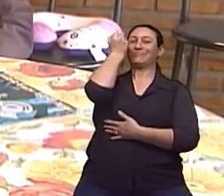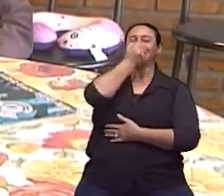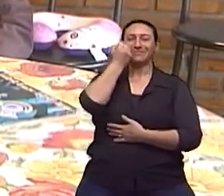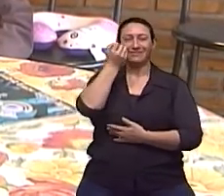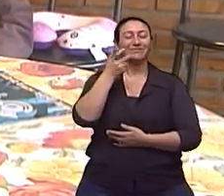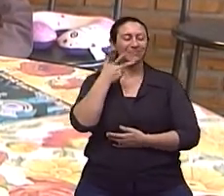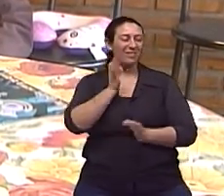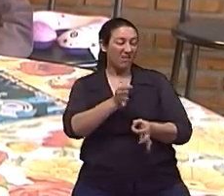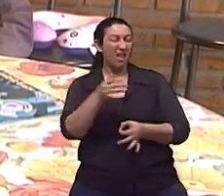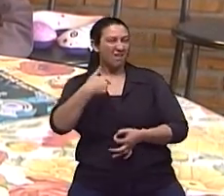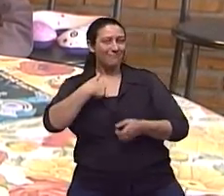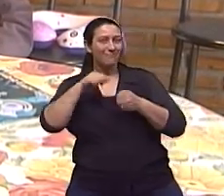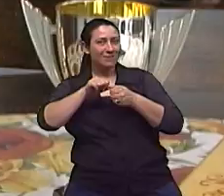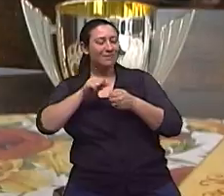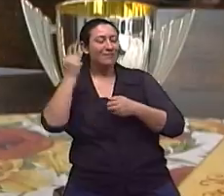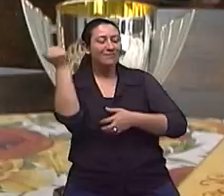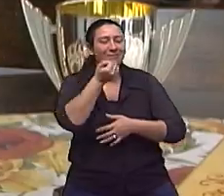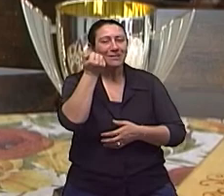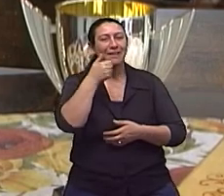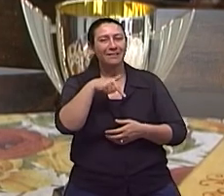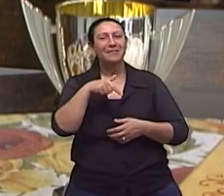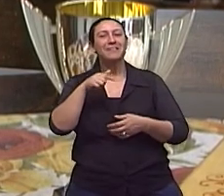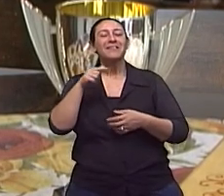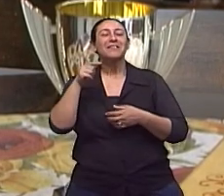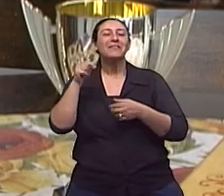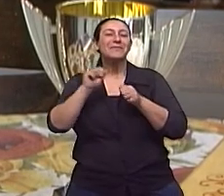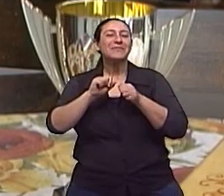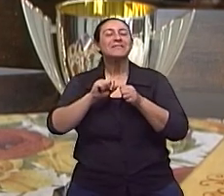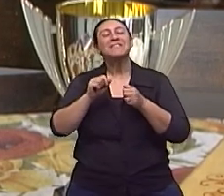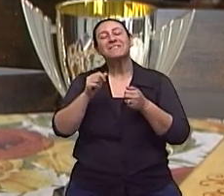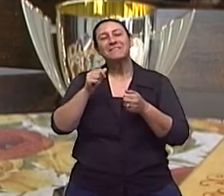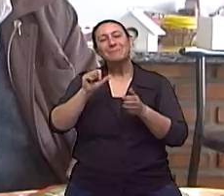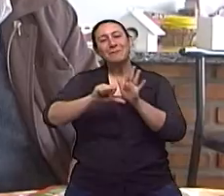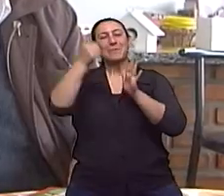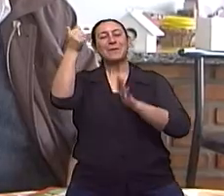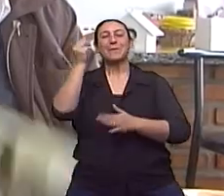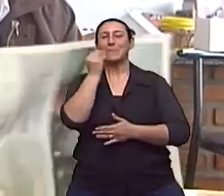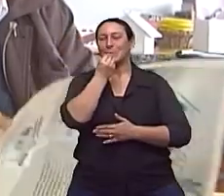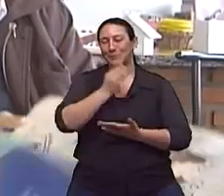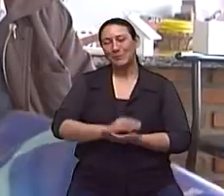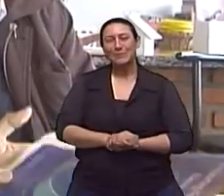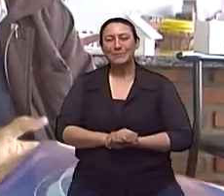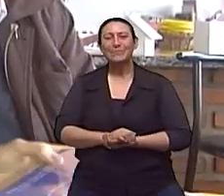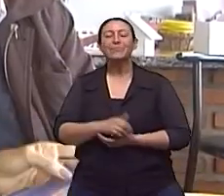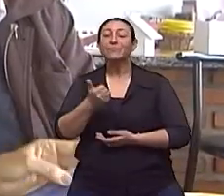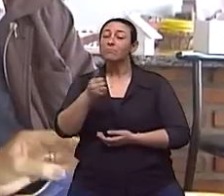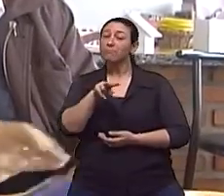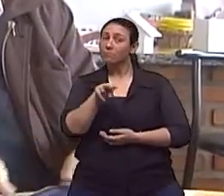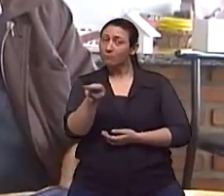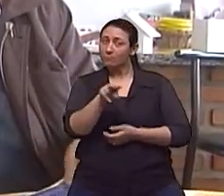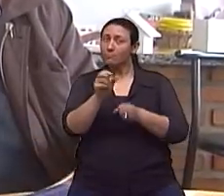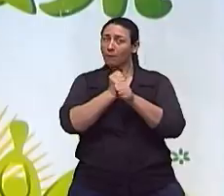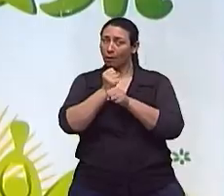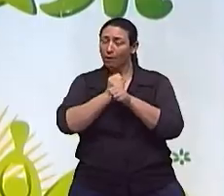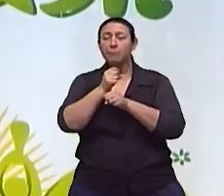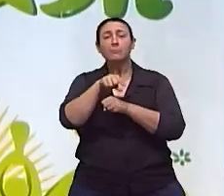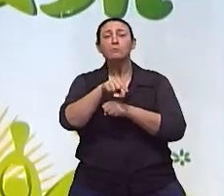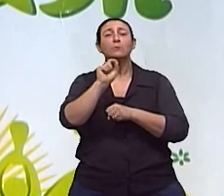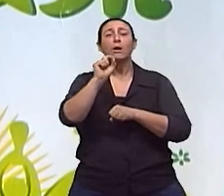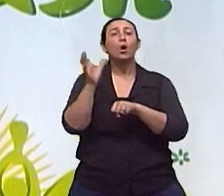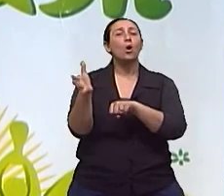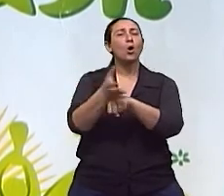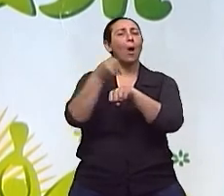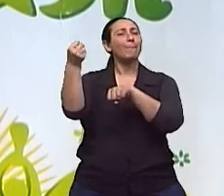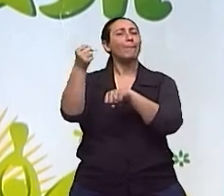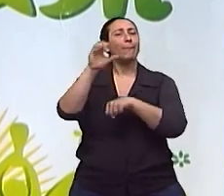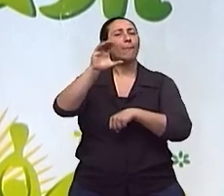e não largou mais depois eu dei o primeiro tempo apaixonados por Esporte tornaram-se colecionadores de figurinhas da Copa